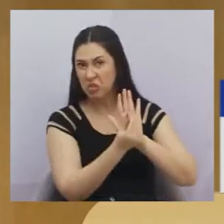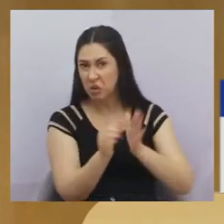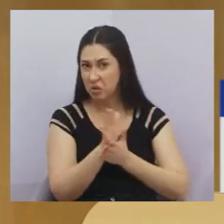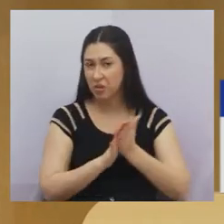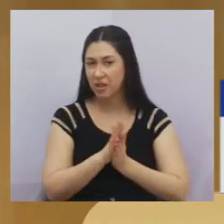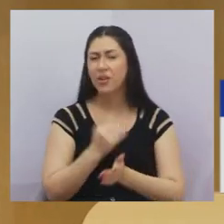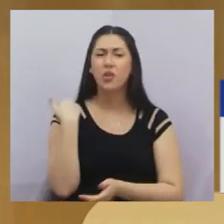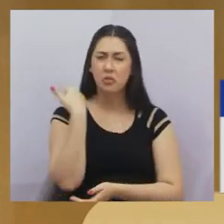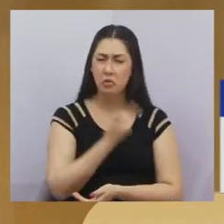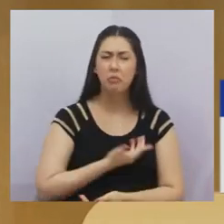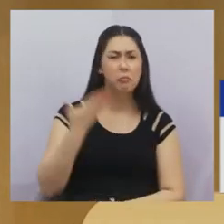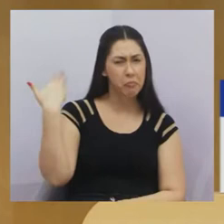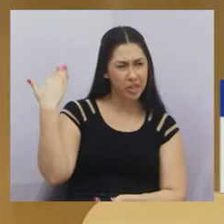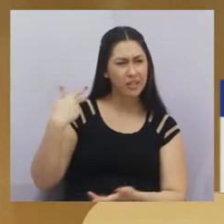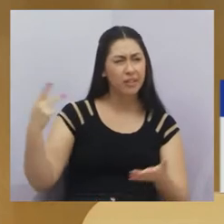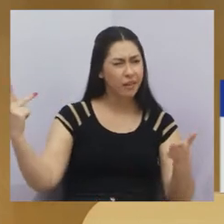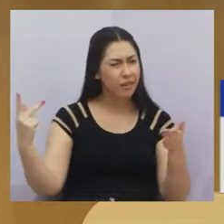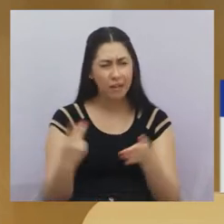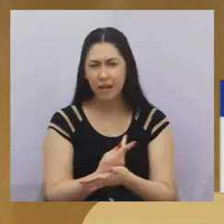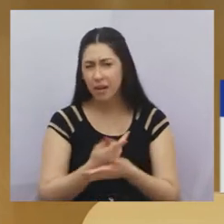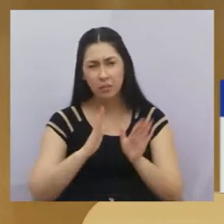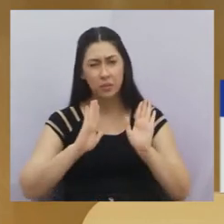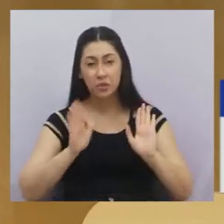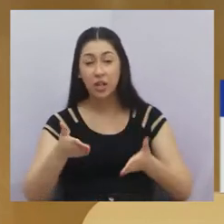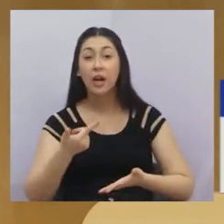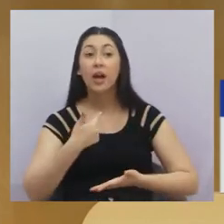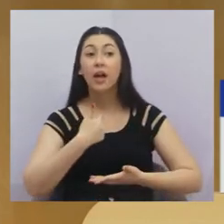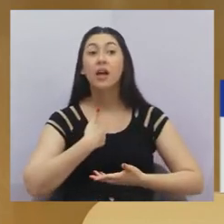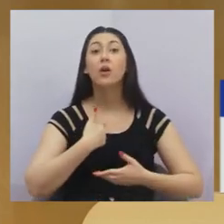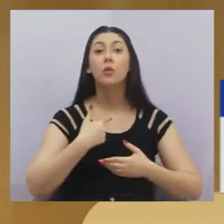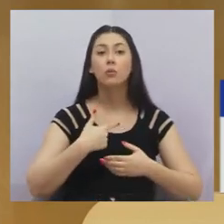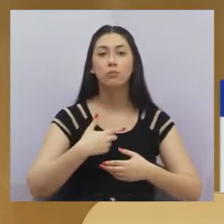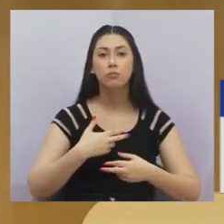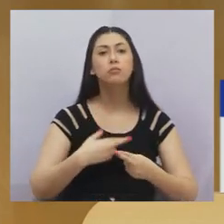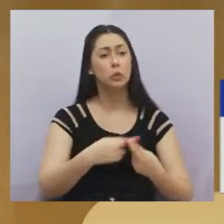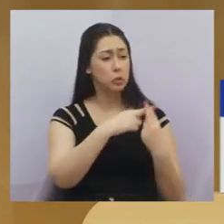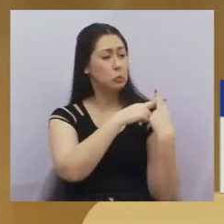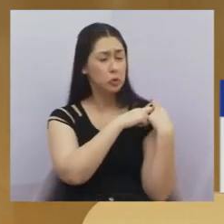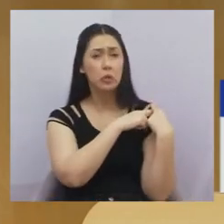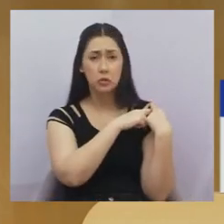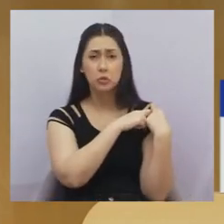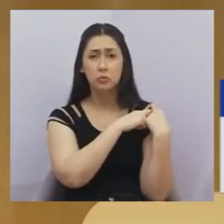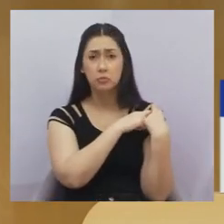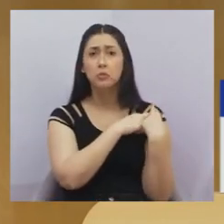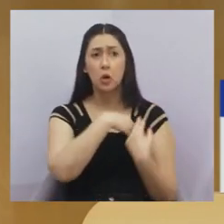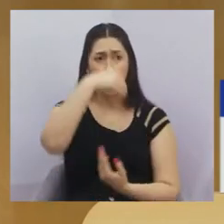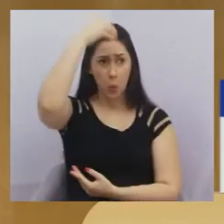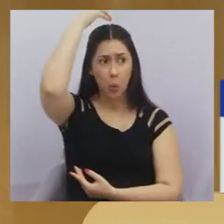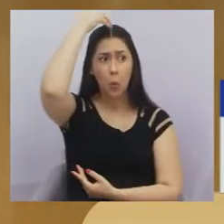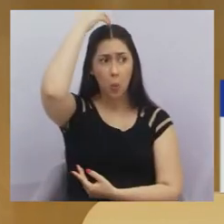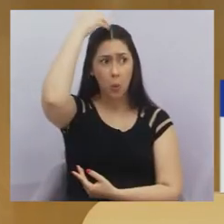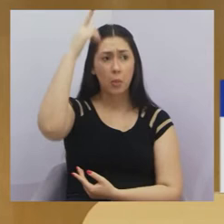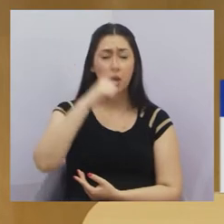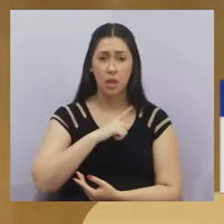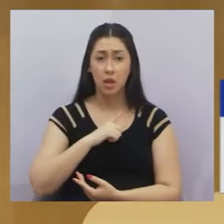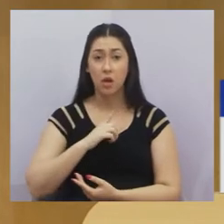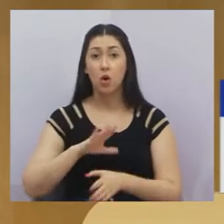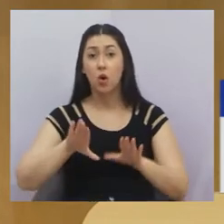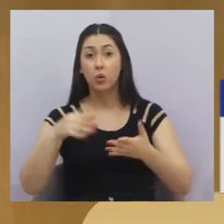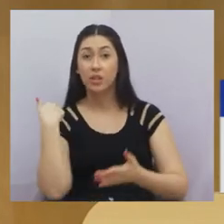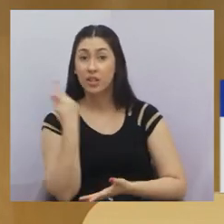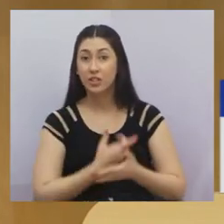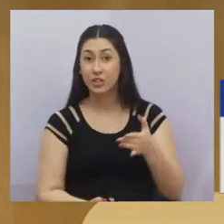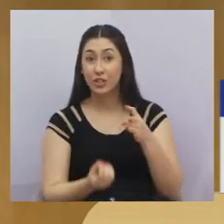aqui uma vez nessa casa. E eu faço minha meia-culpa quando criamos a Secretaria de